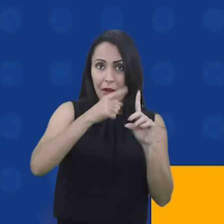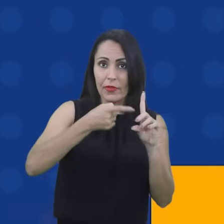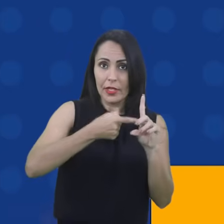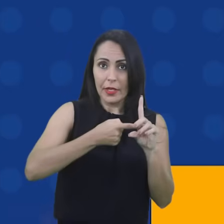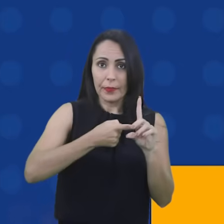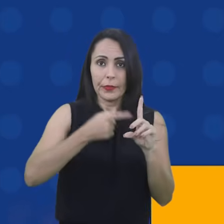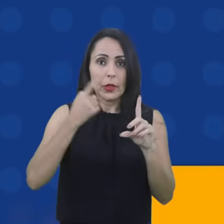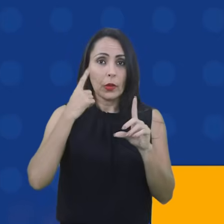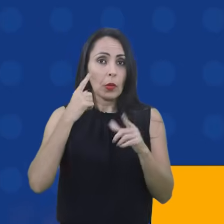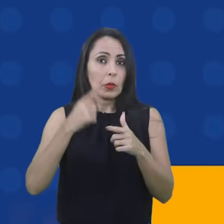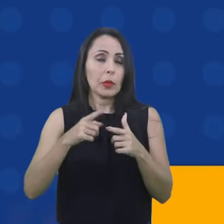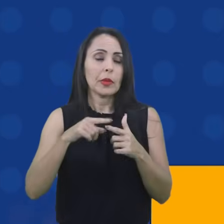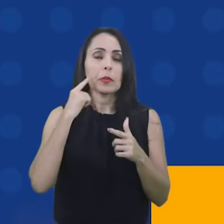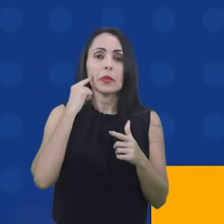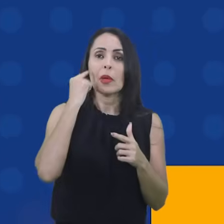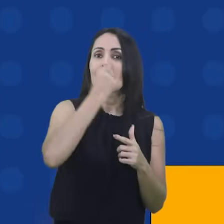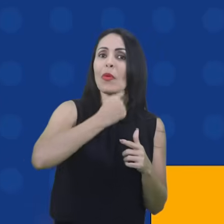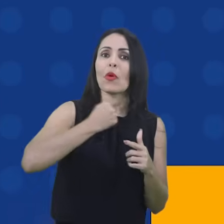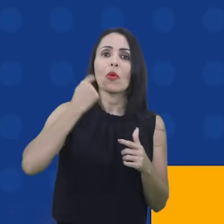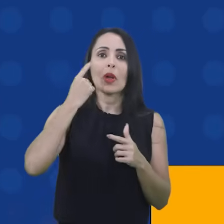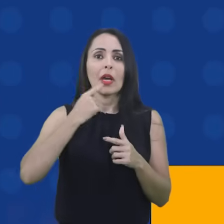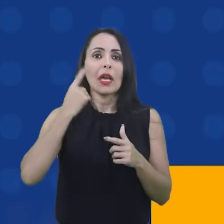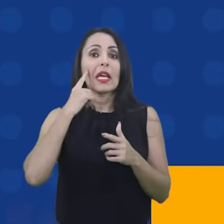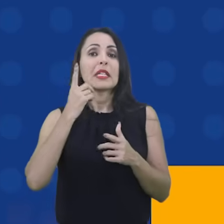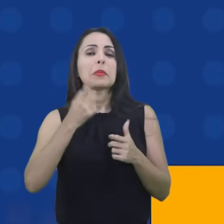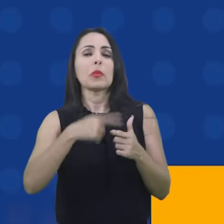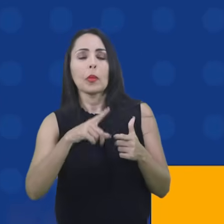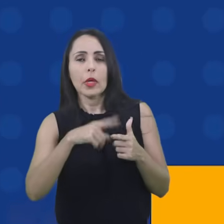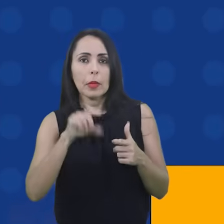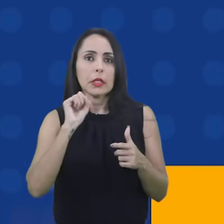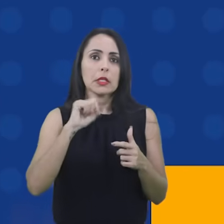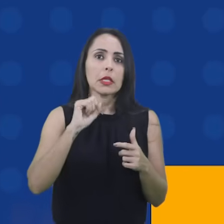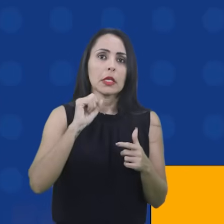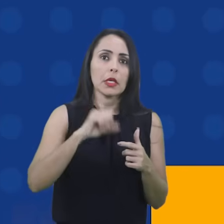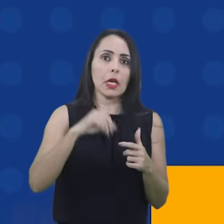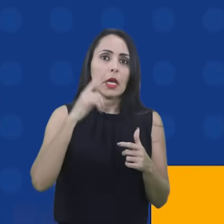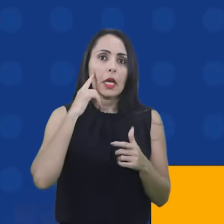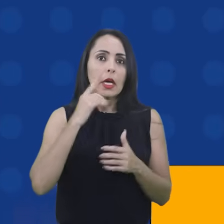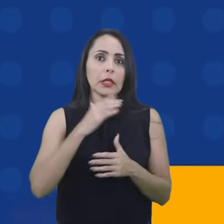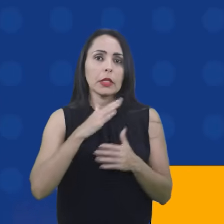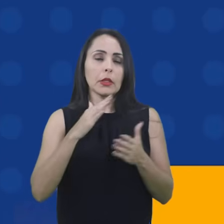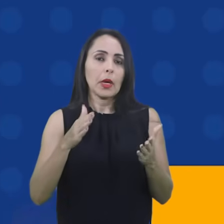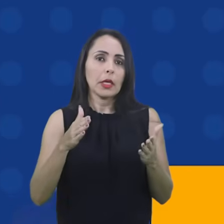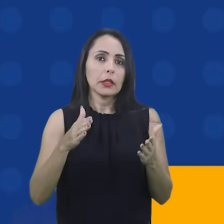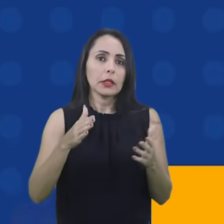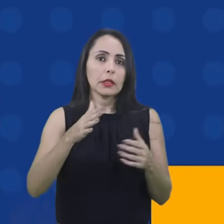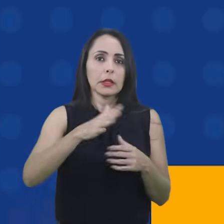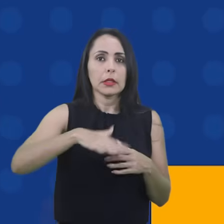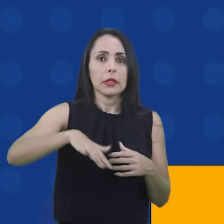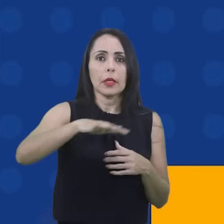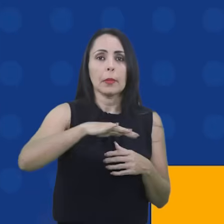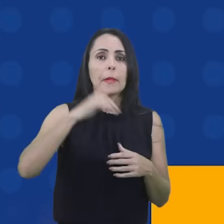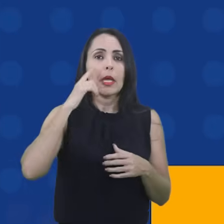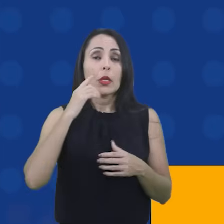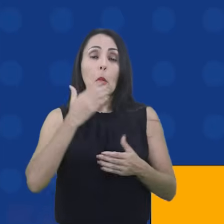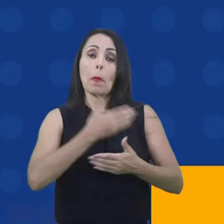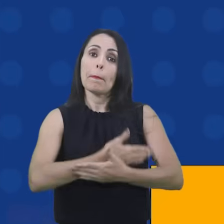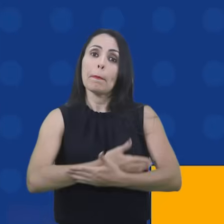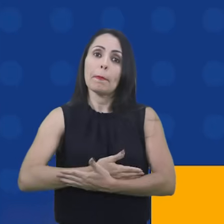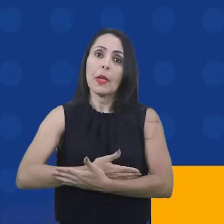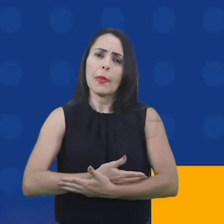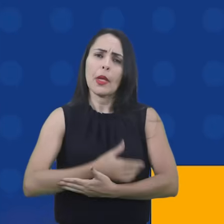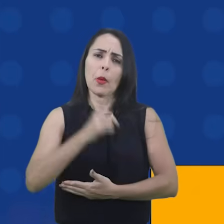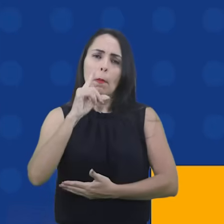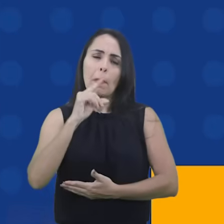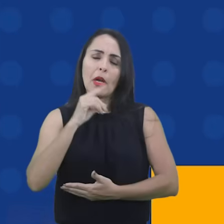com inflamações na boca, elas têm um risco maior de ter um parto prematuro, né, de ter um bebê com baixo